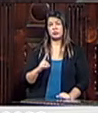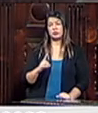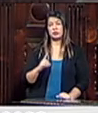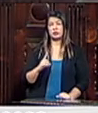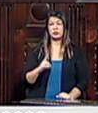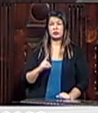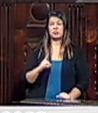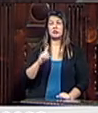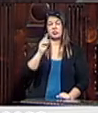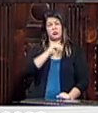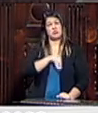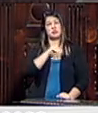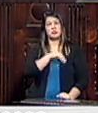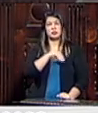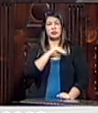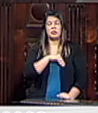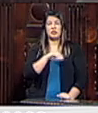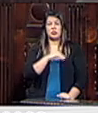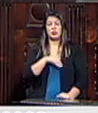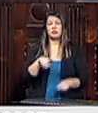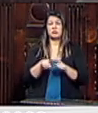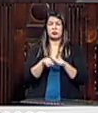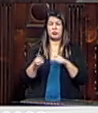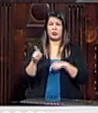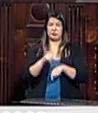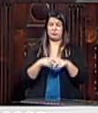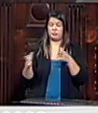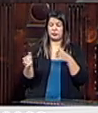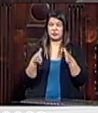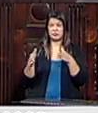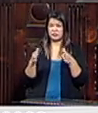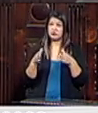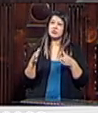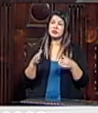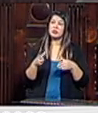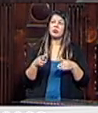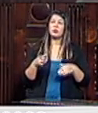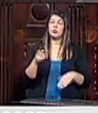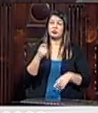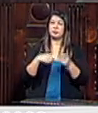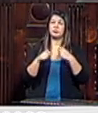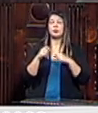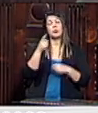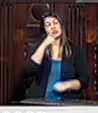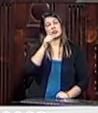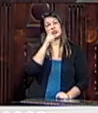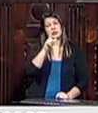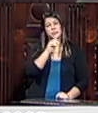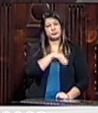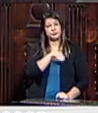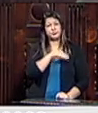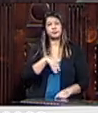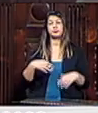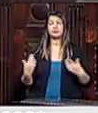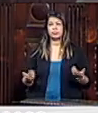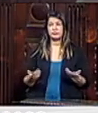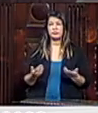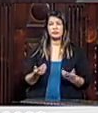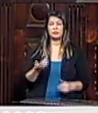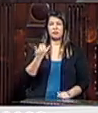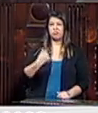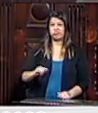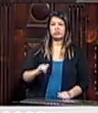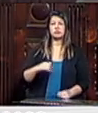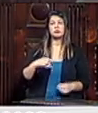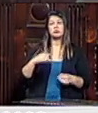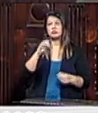de ter um salário e uma previsão de calendário para receber seus proventos. Deixar a